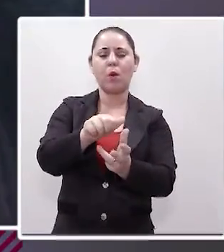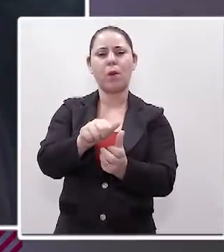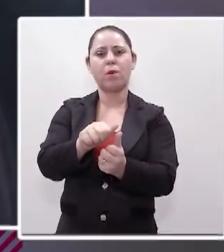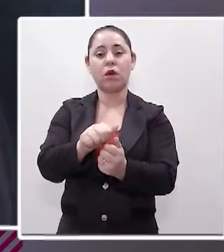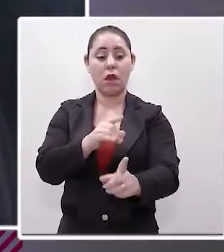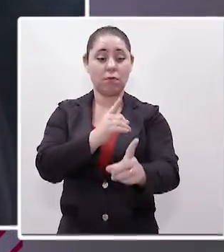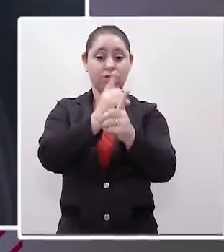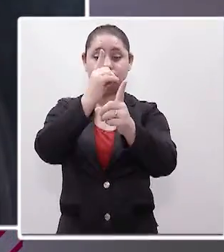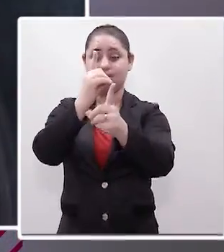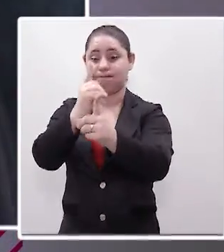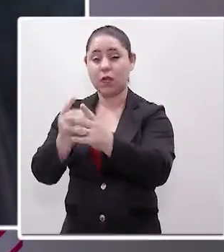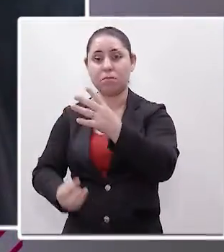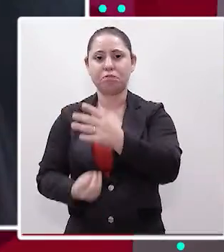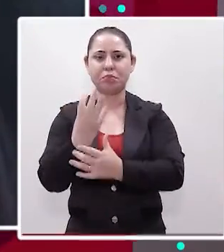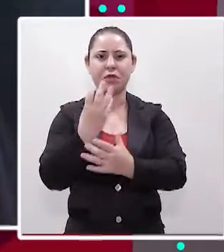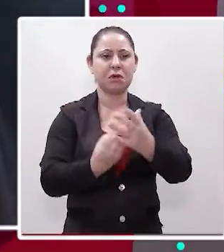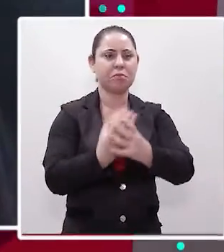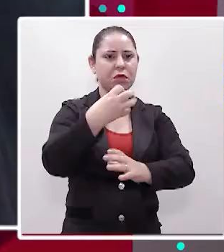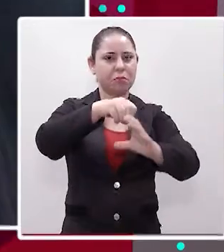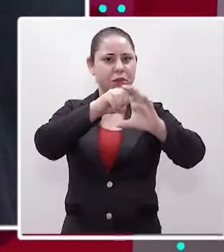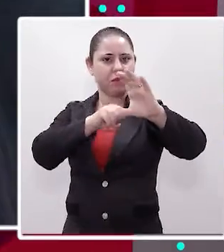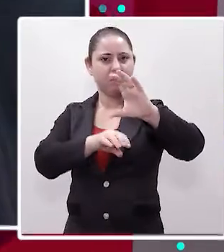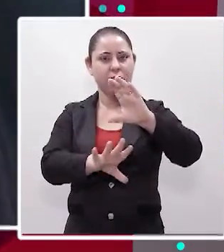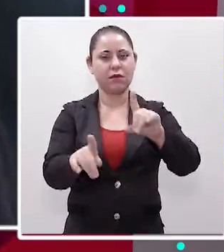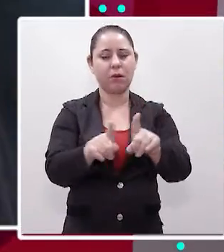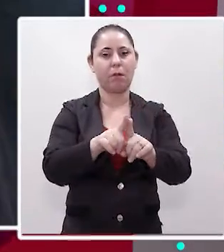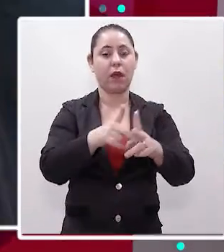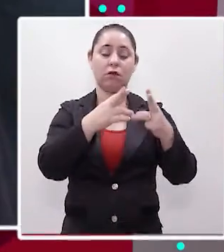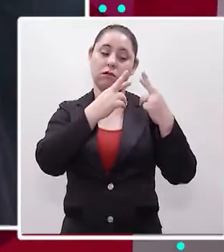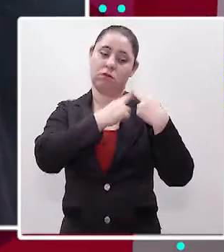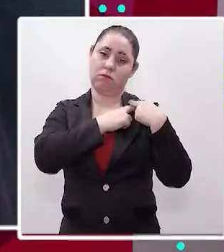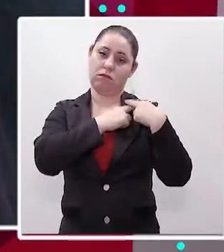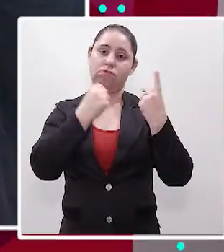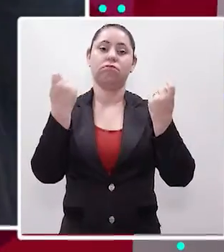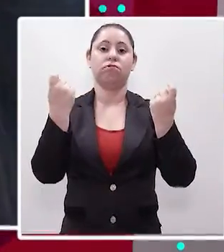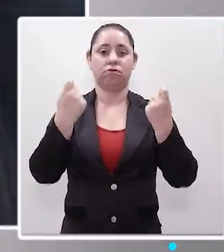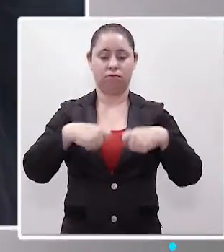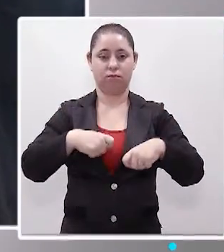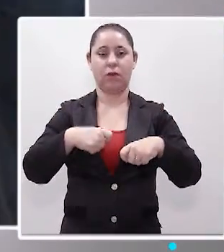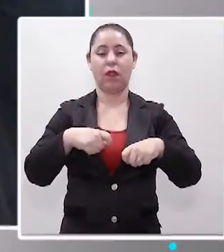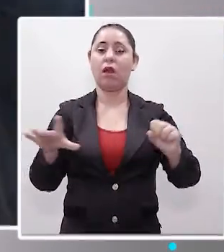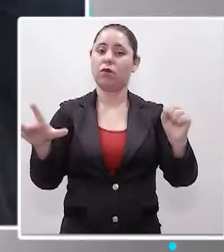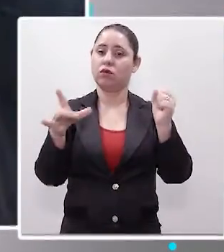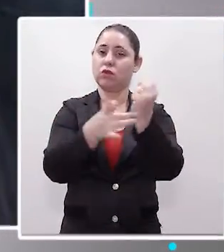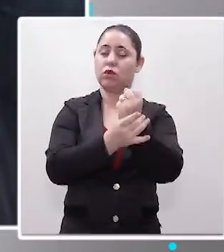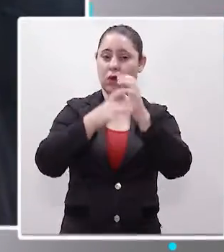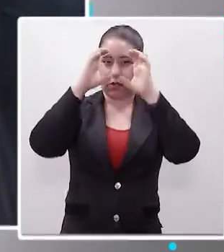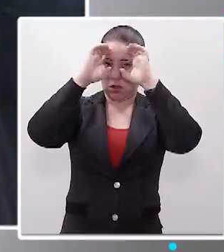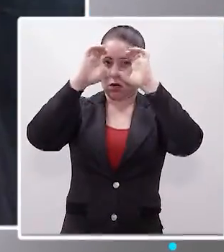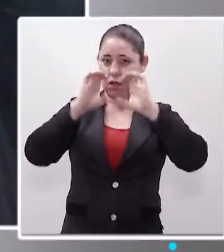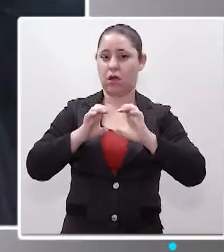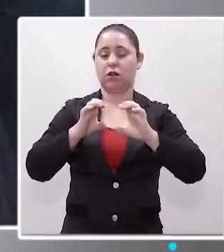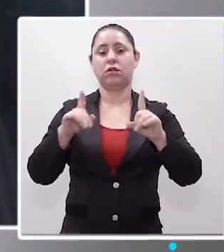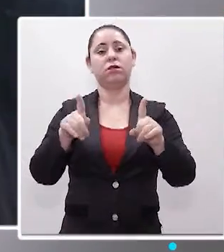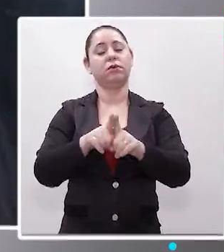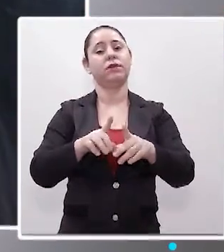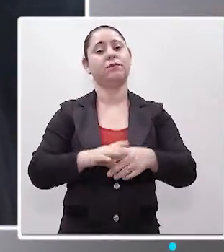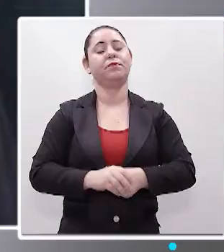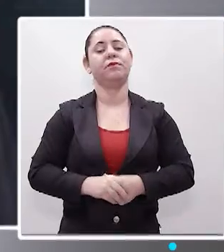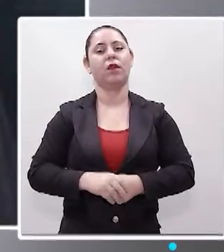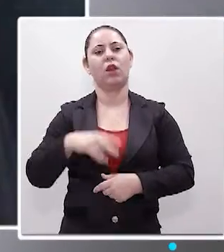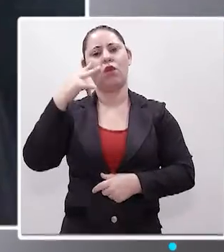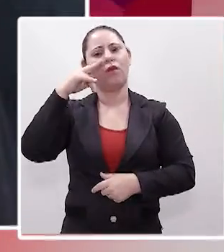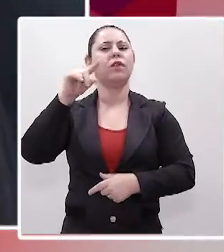universo, né? Ajudar a descobrir, ajudar a criar, compartilhar, né? Com responsabilidade, com segurança, com